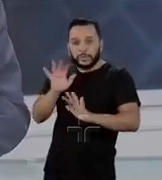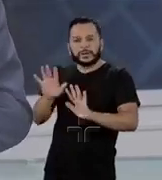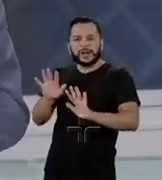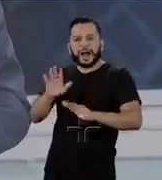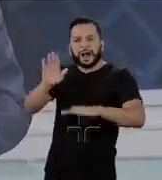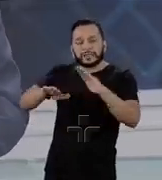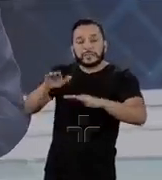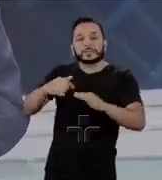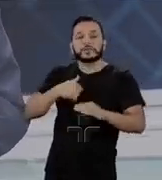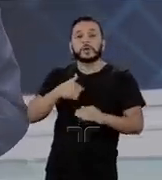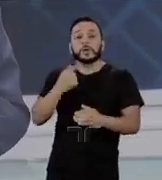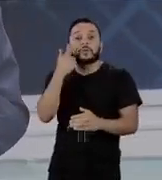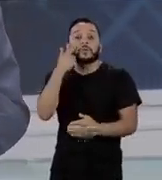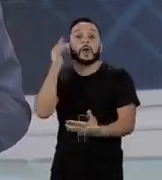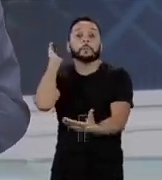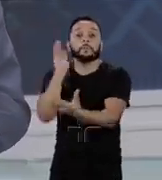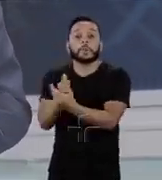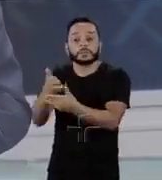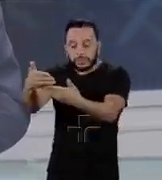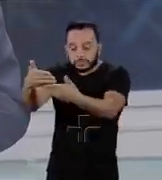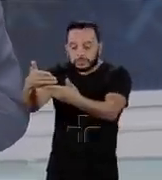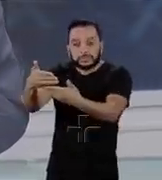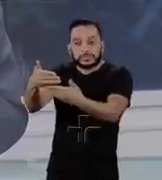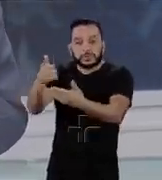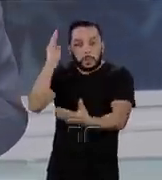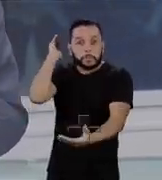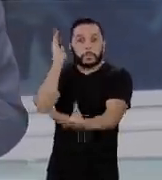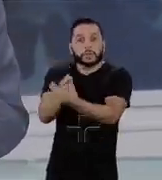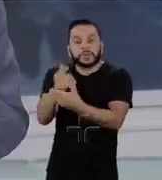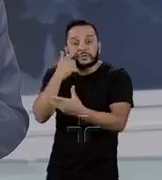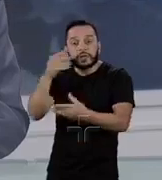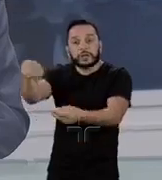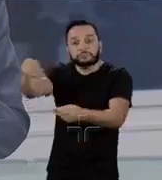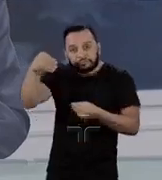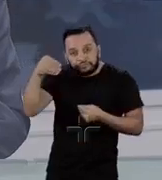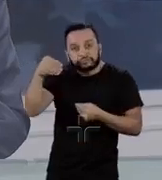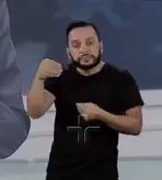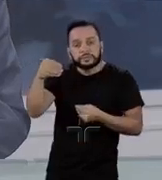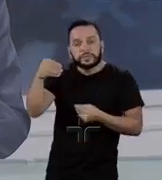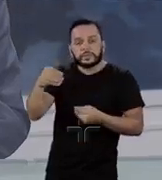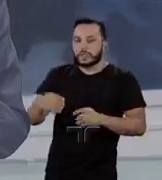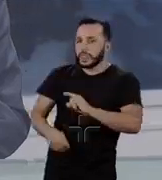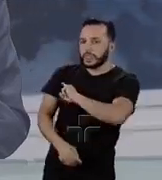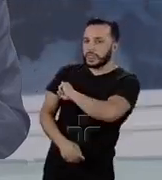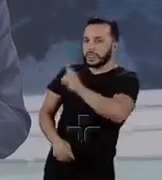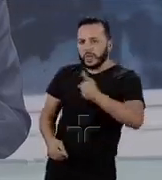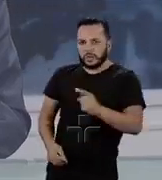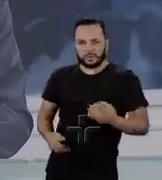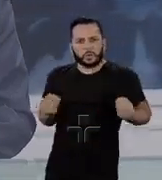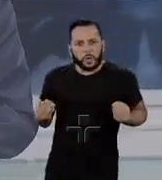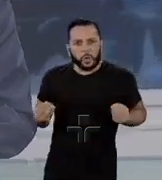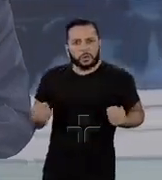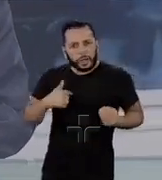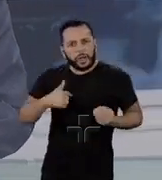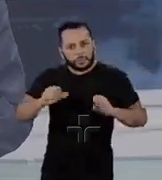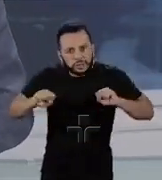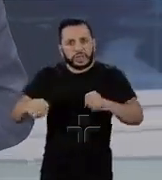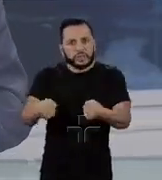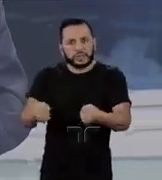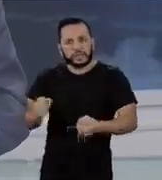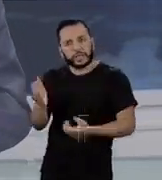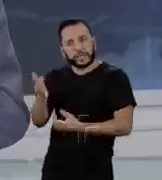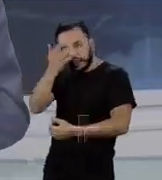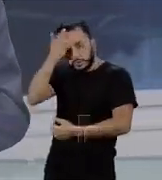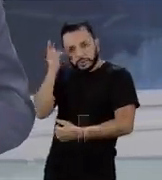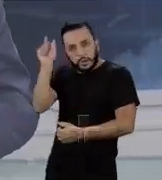os autos no processo, ele está sendo obstado no direito dele, ou no dever dele, de promover a defesa do seu cliente. Como ele